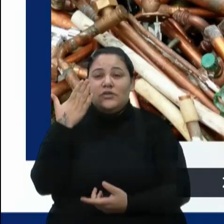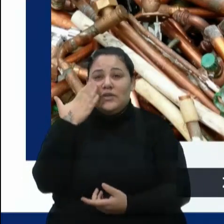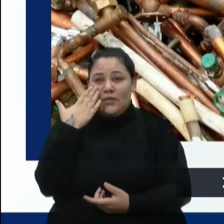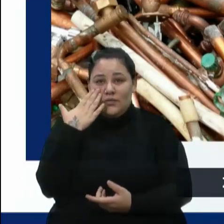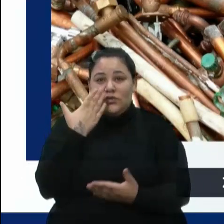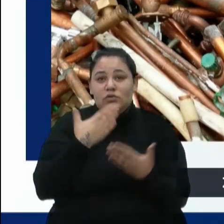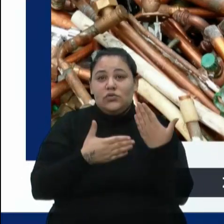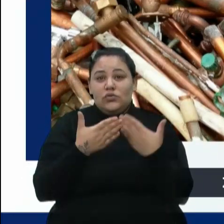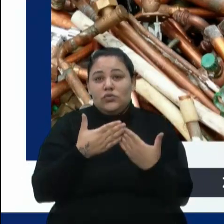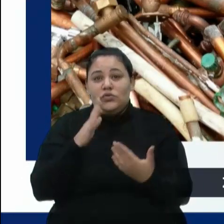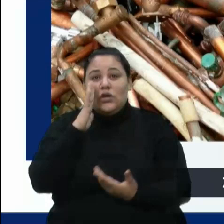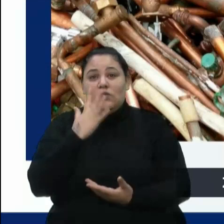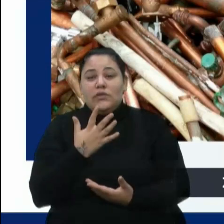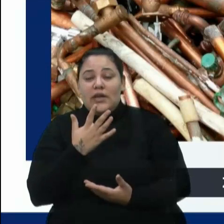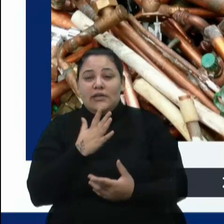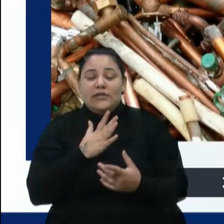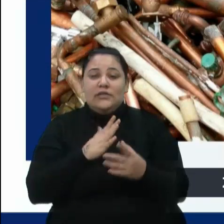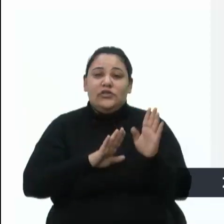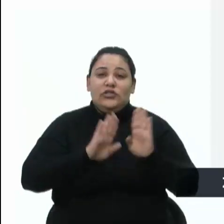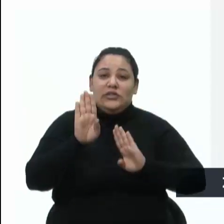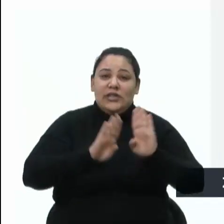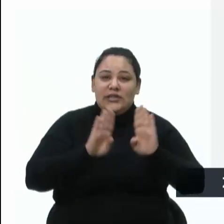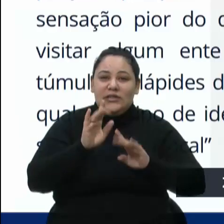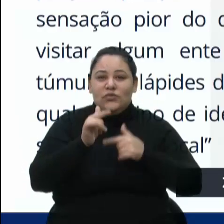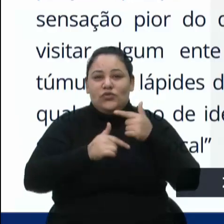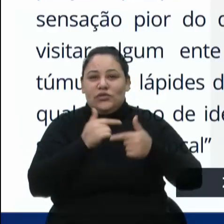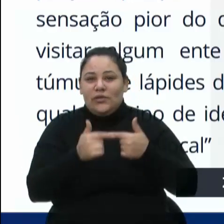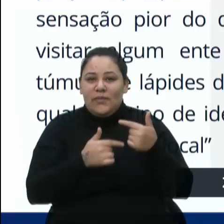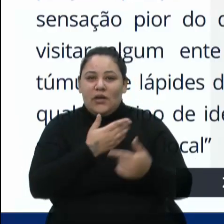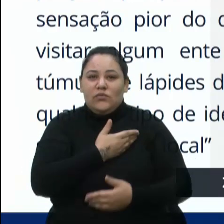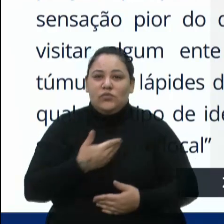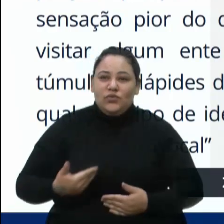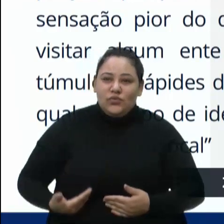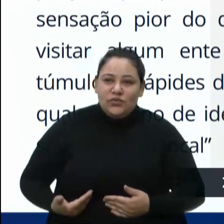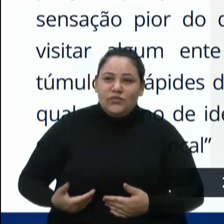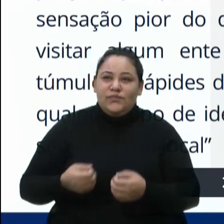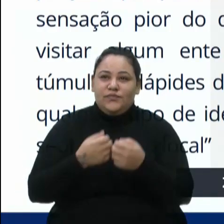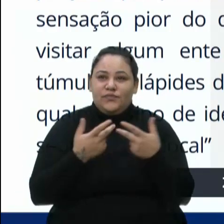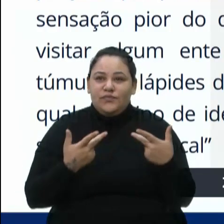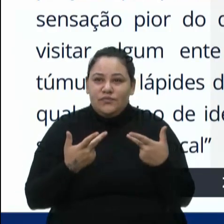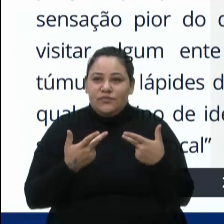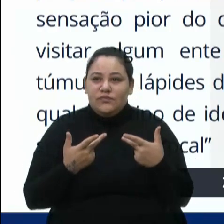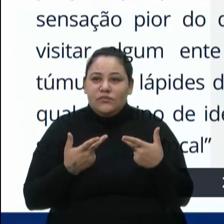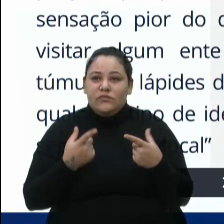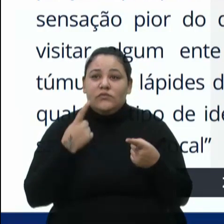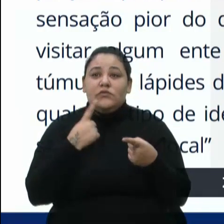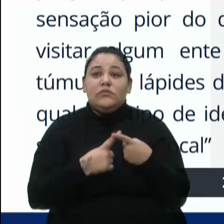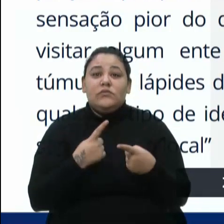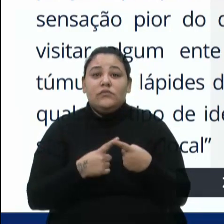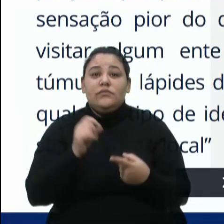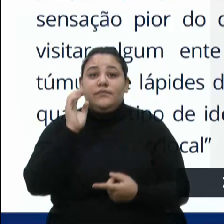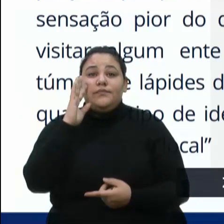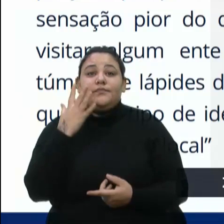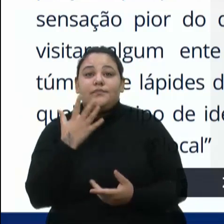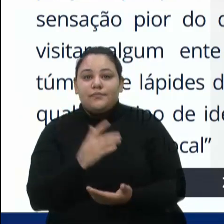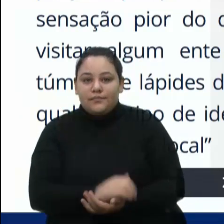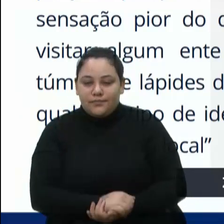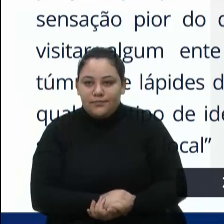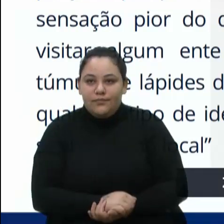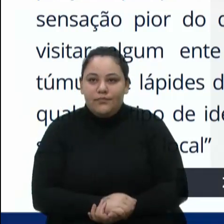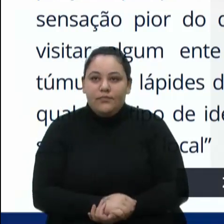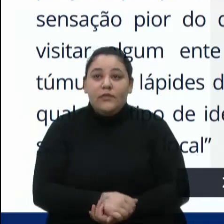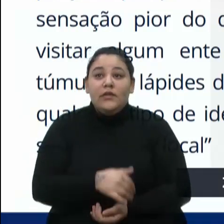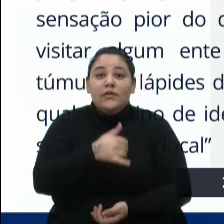situações de licitação, de serviço público, para poder. E o porquê que isso acontece?